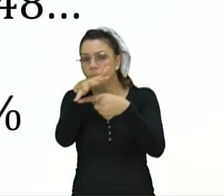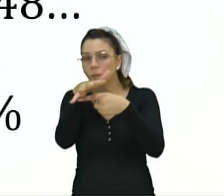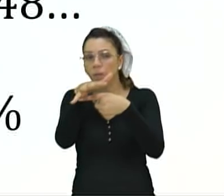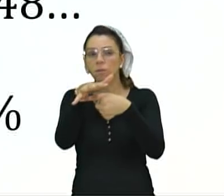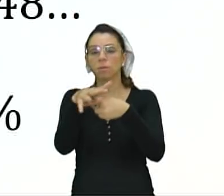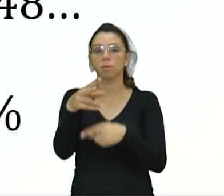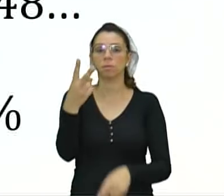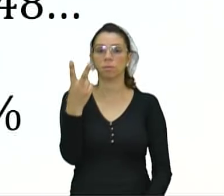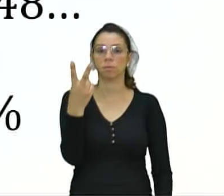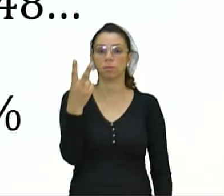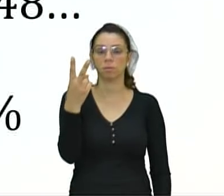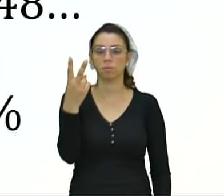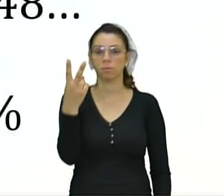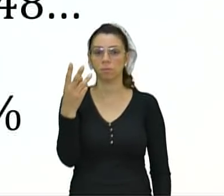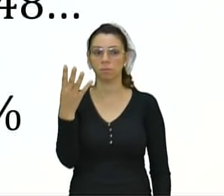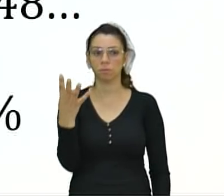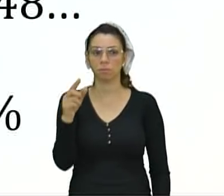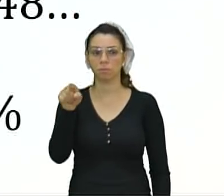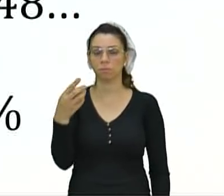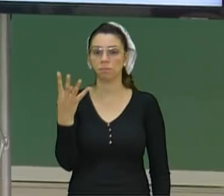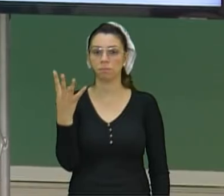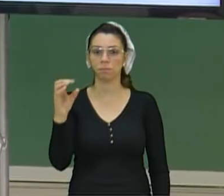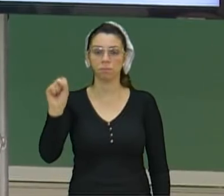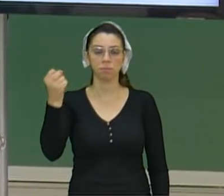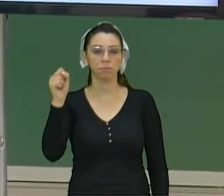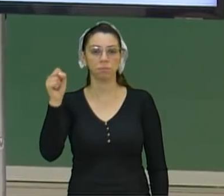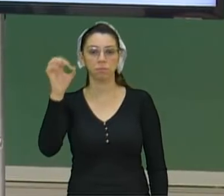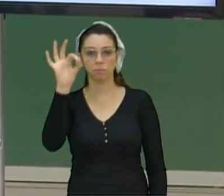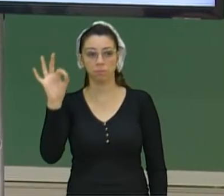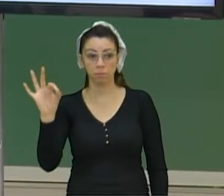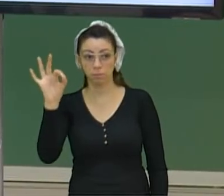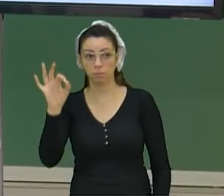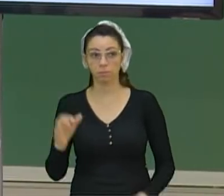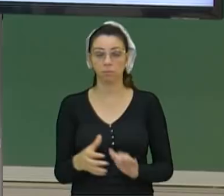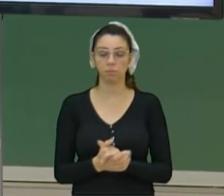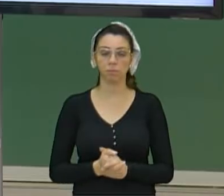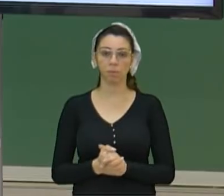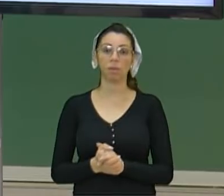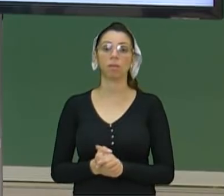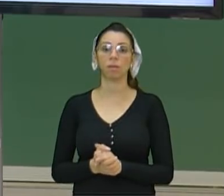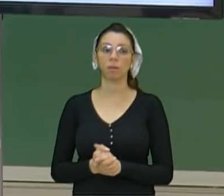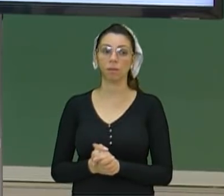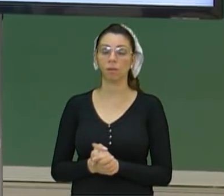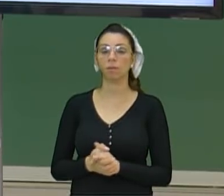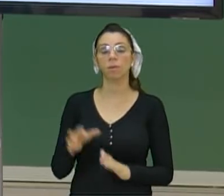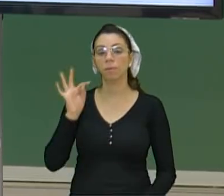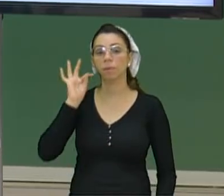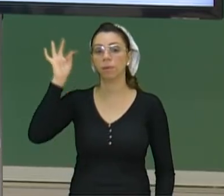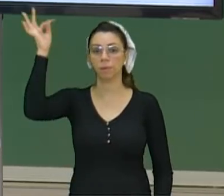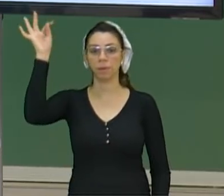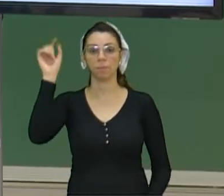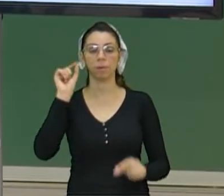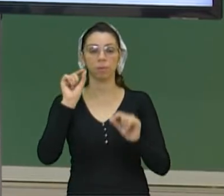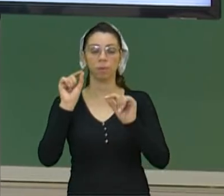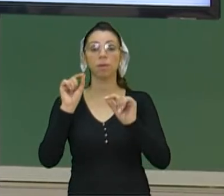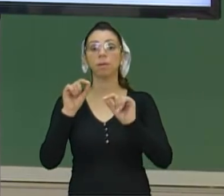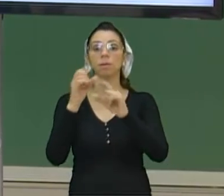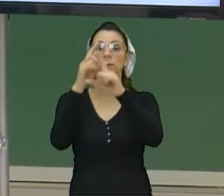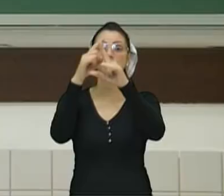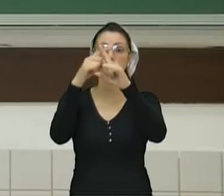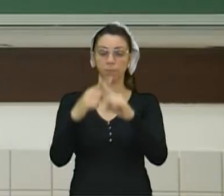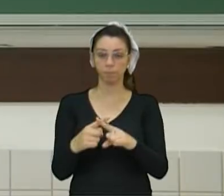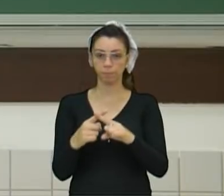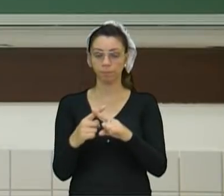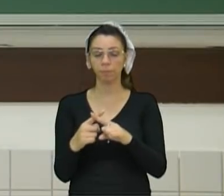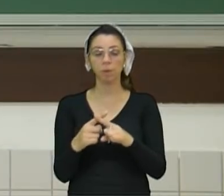24,48%. Então, nós utilizamos aqui o teorema da multiplicação. A professora deixou marcadinho. Então, resolvi passo a passo com vocês para vocês tentarem entender